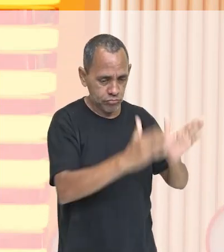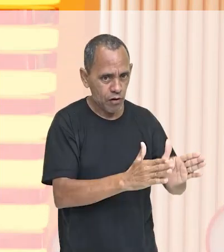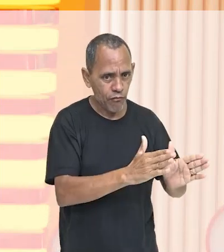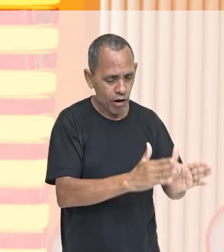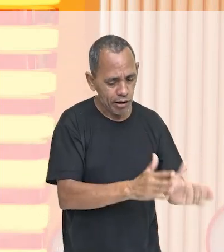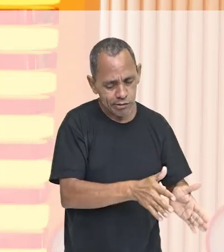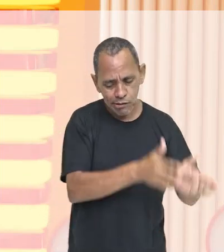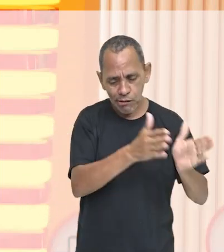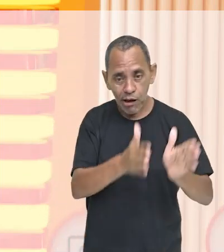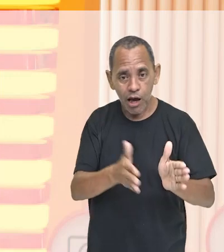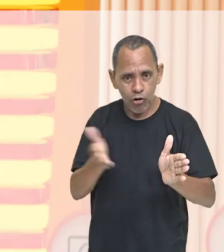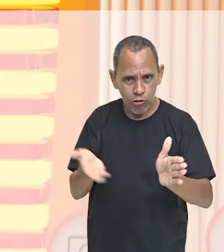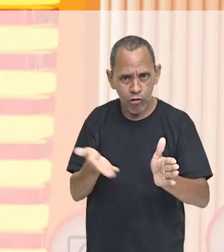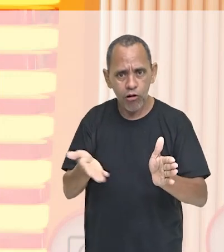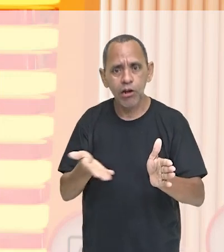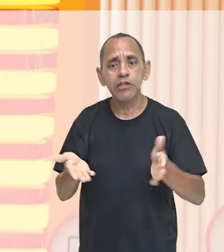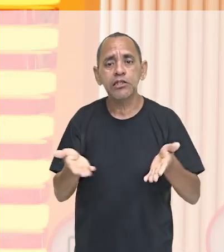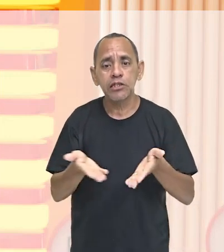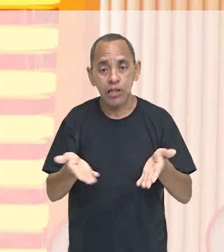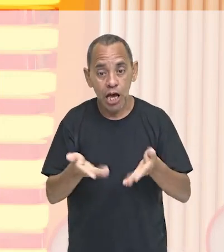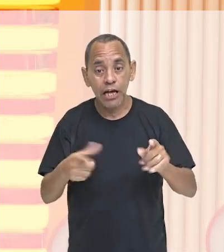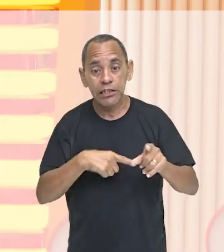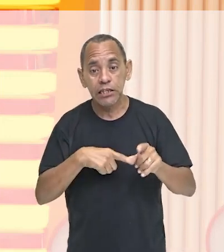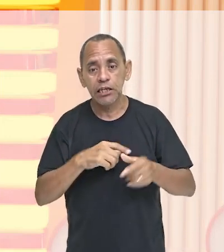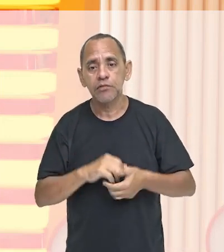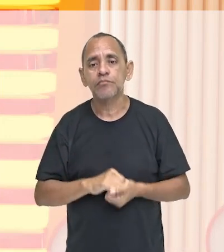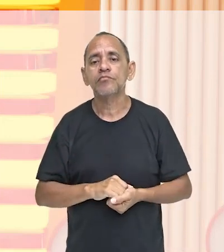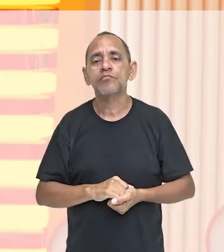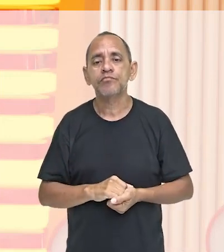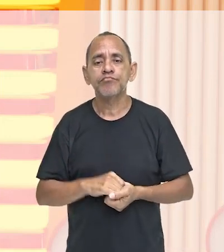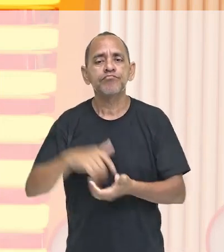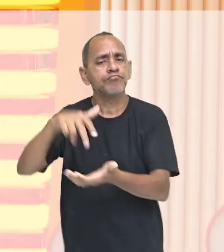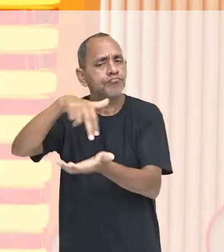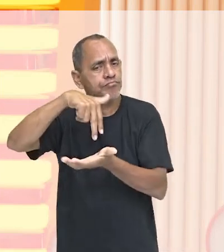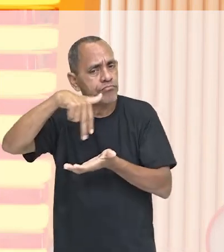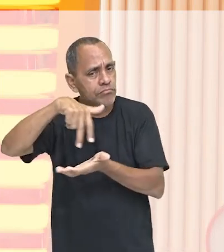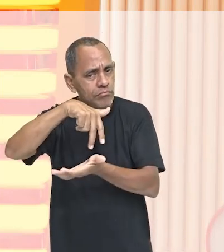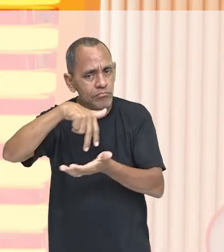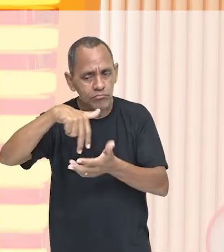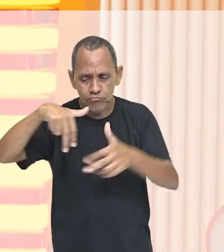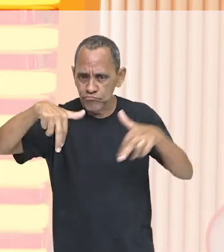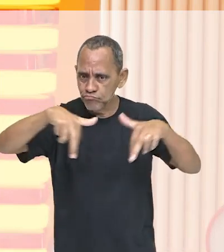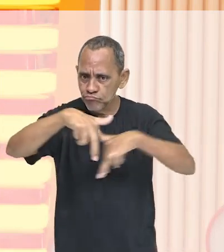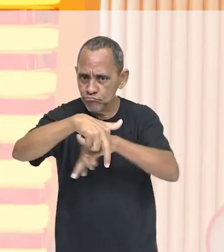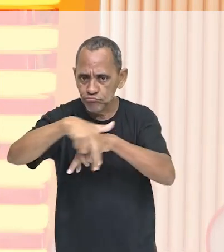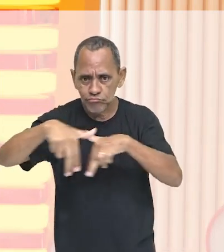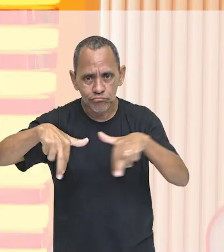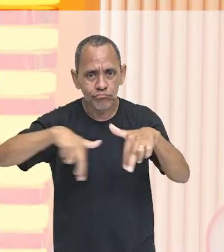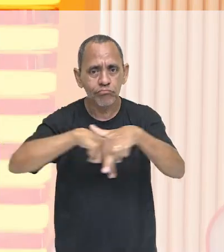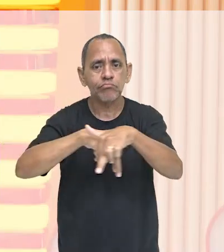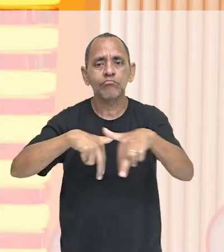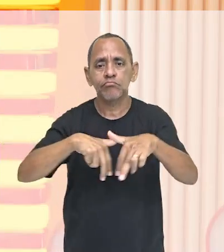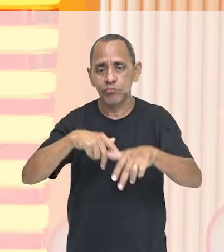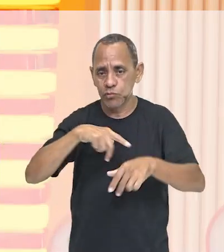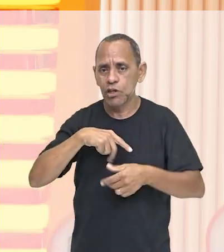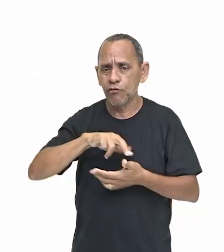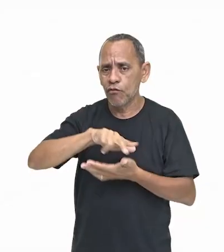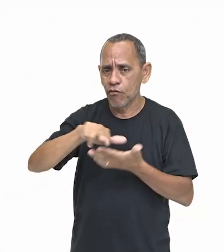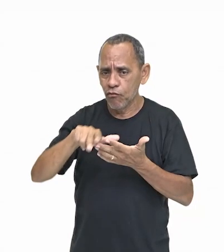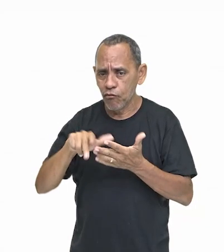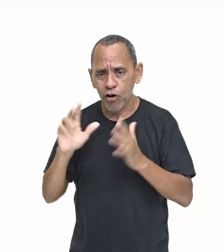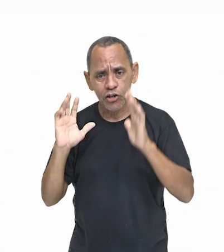passagem, que neste caso é o baile. Mas temos também muitas manifestações que